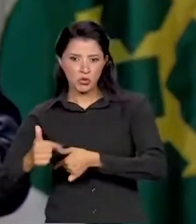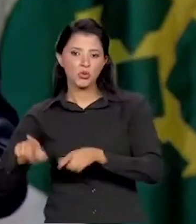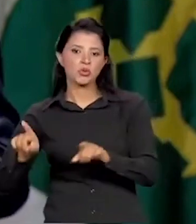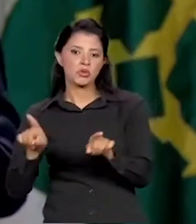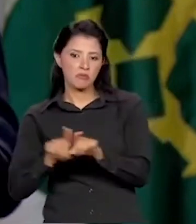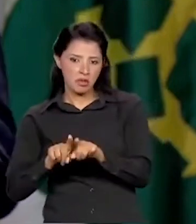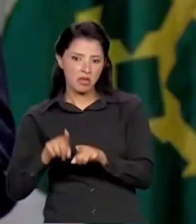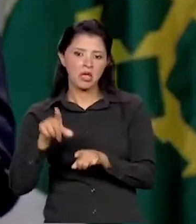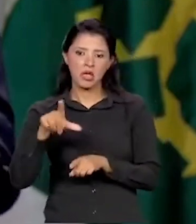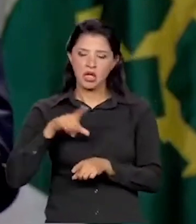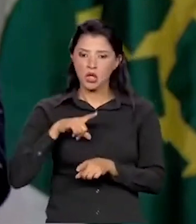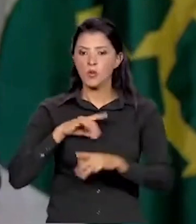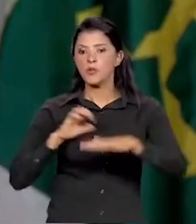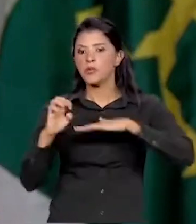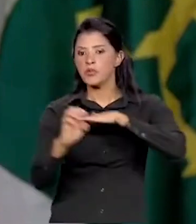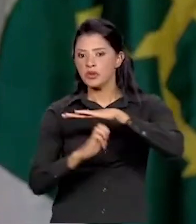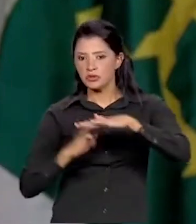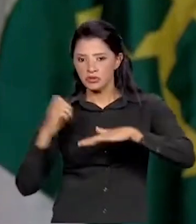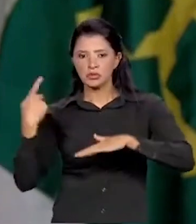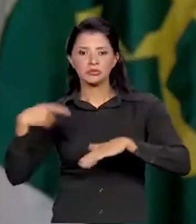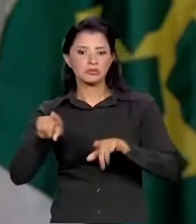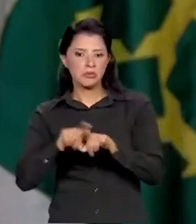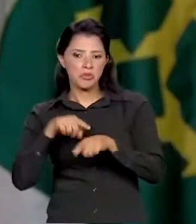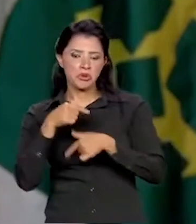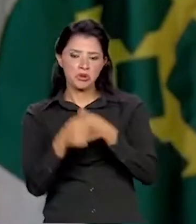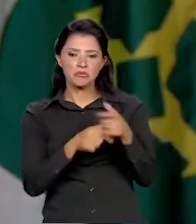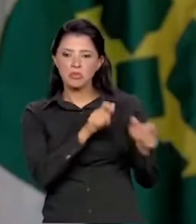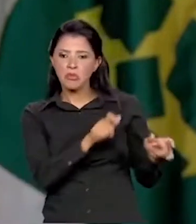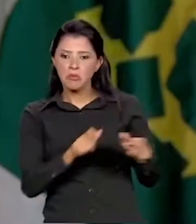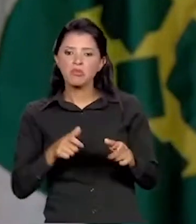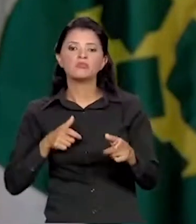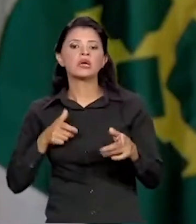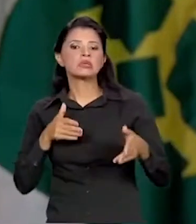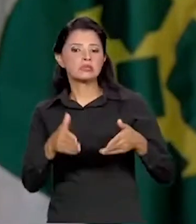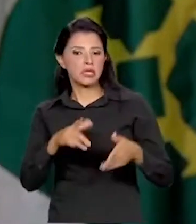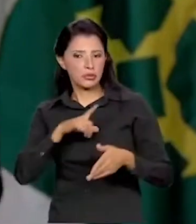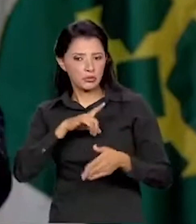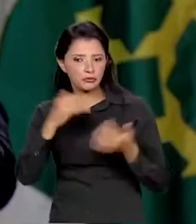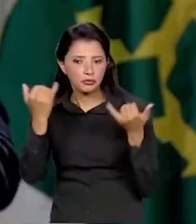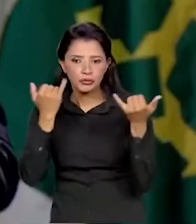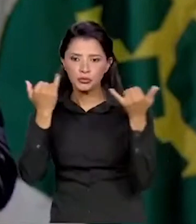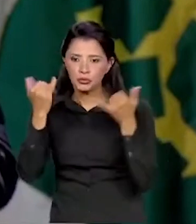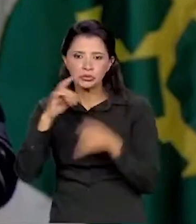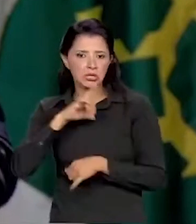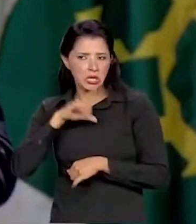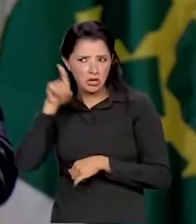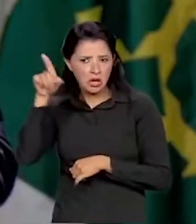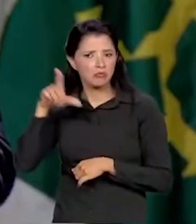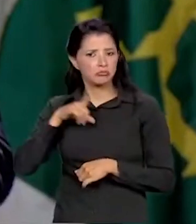seus empresários, inclusive, com os trabalhadores tendo acesso, sabe, a informações